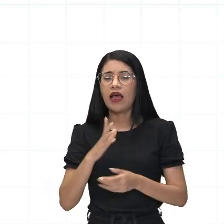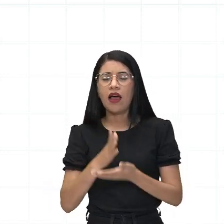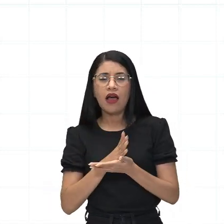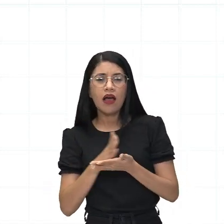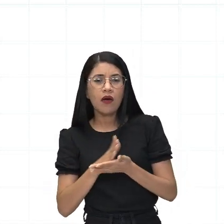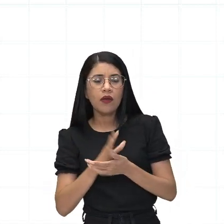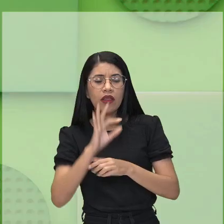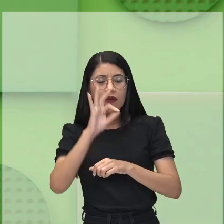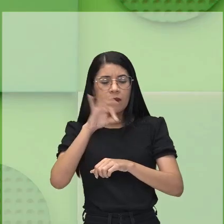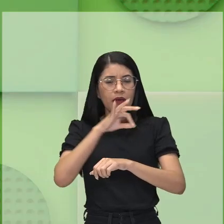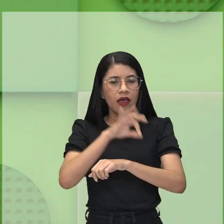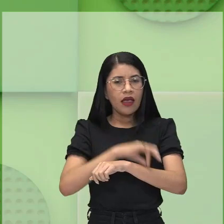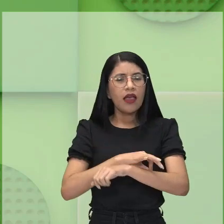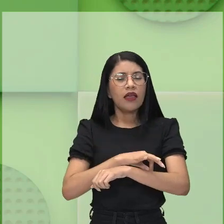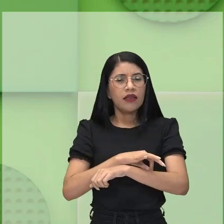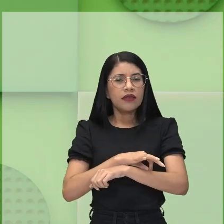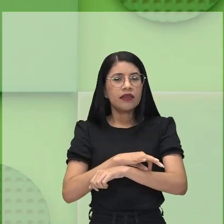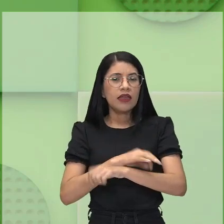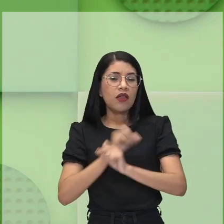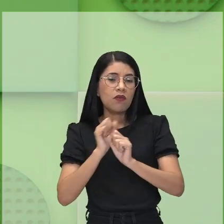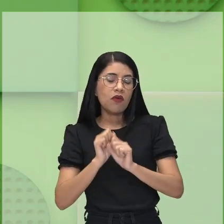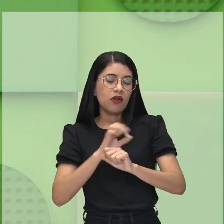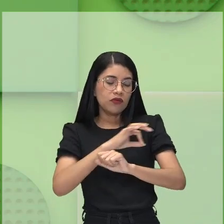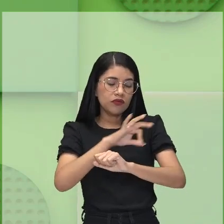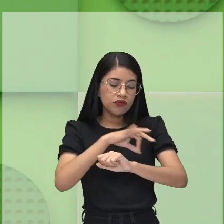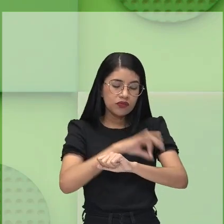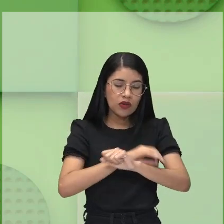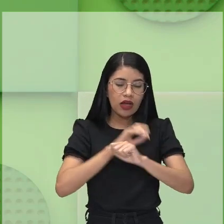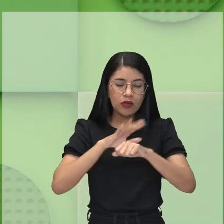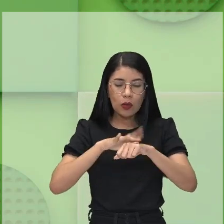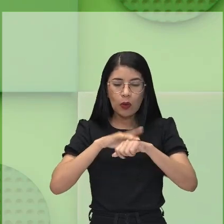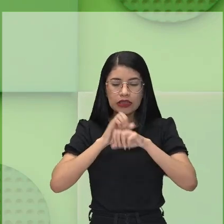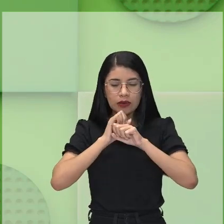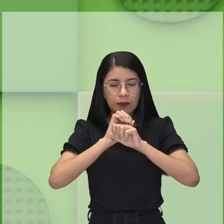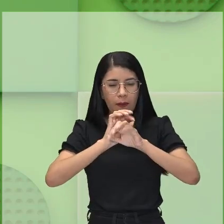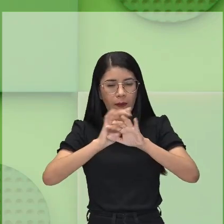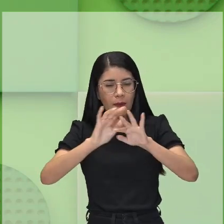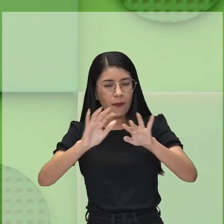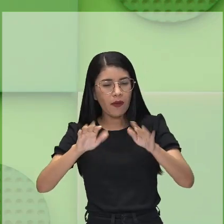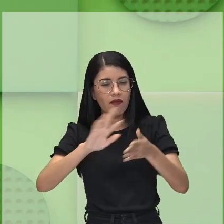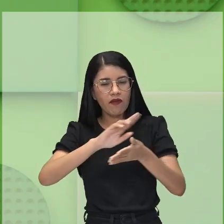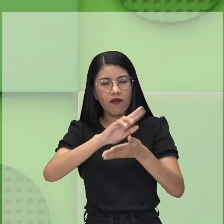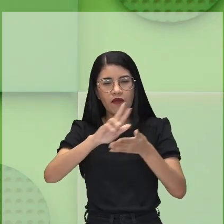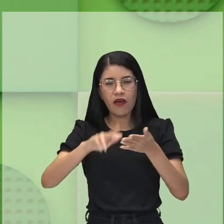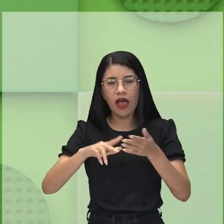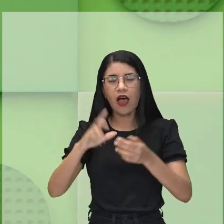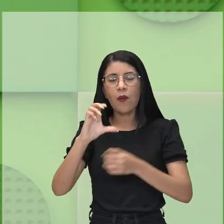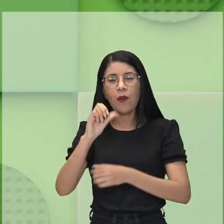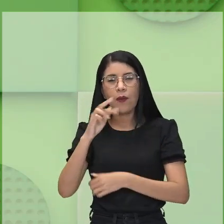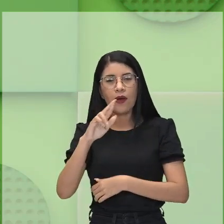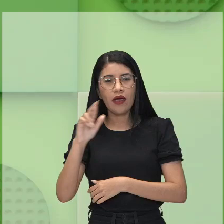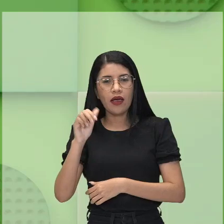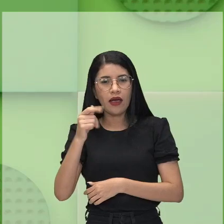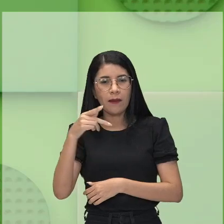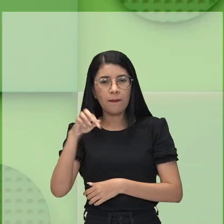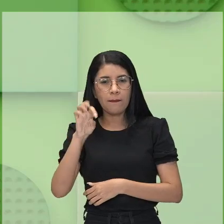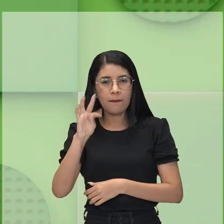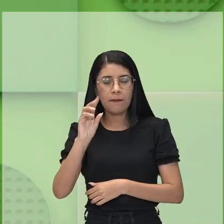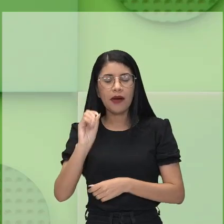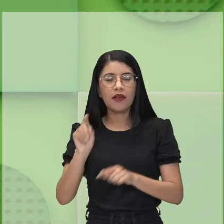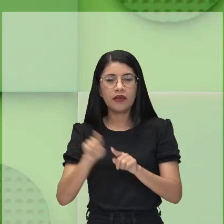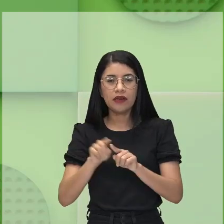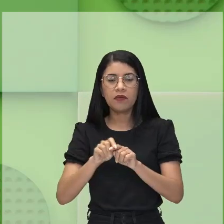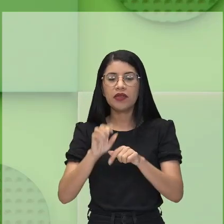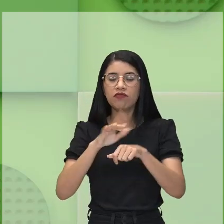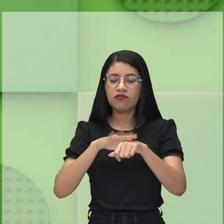vetores, como o mosquito, que pode transmitir diversas doenças, o carrapato também, que pode transmitir diversas